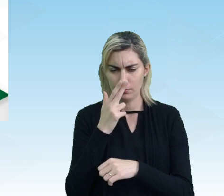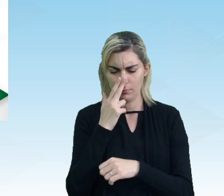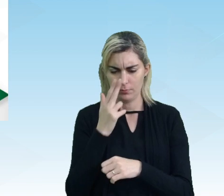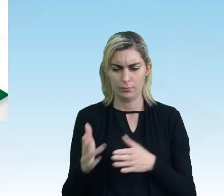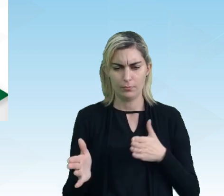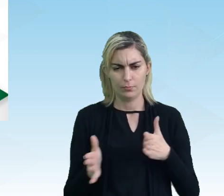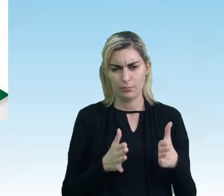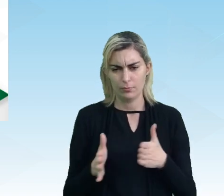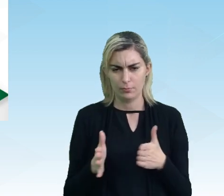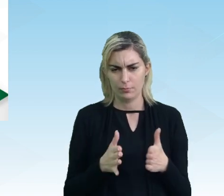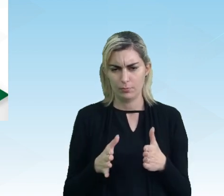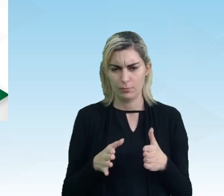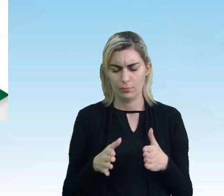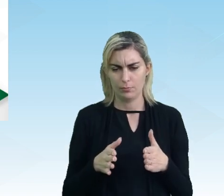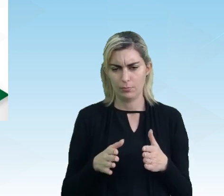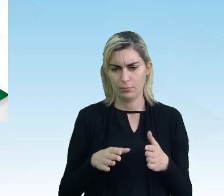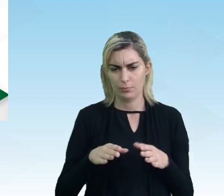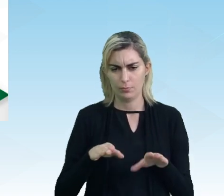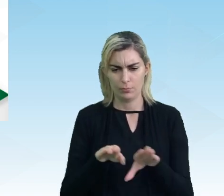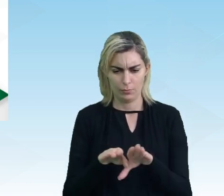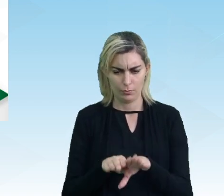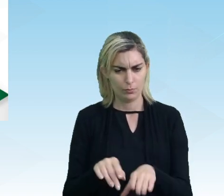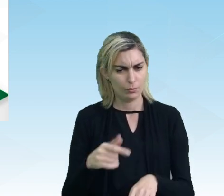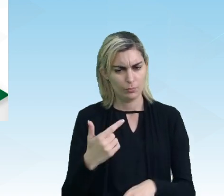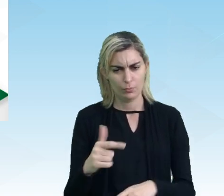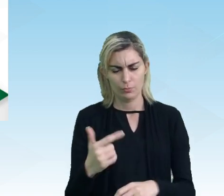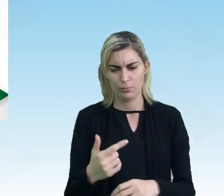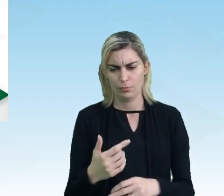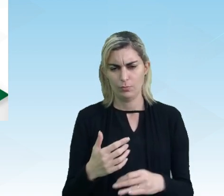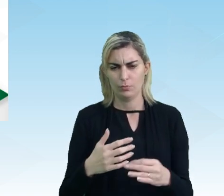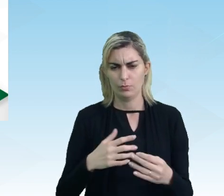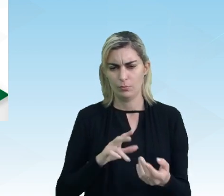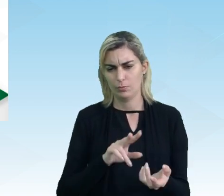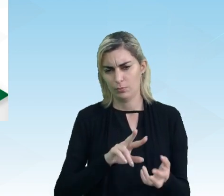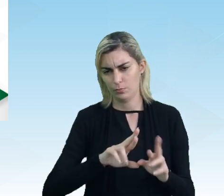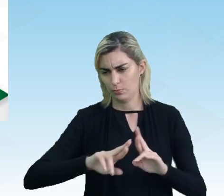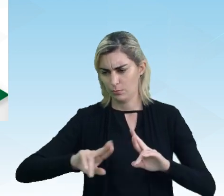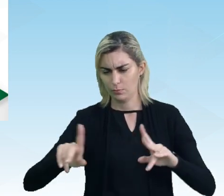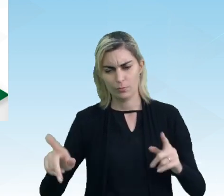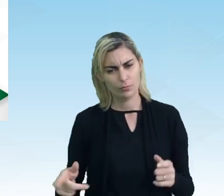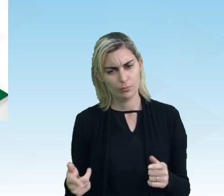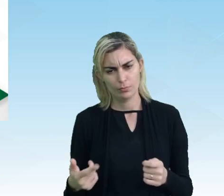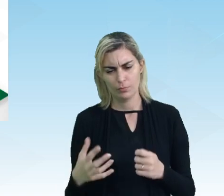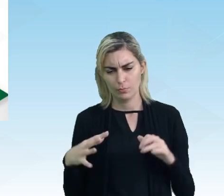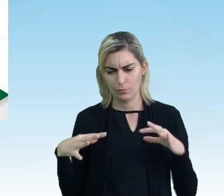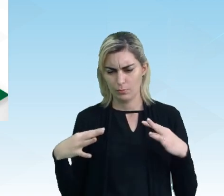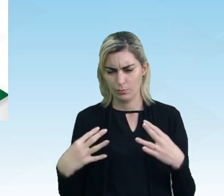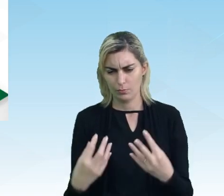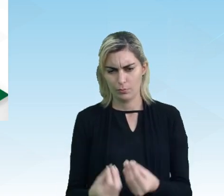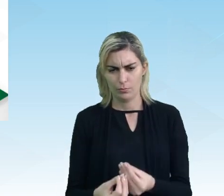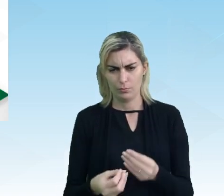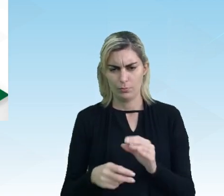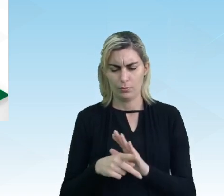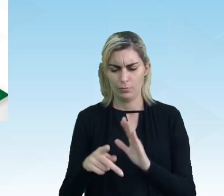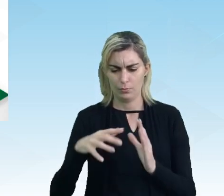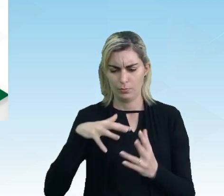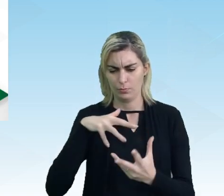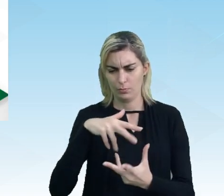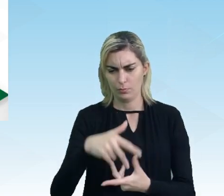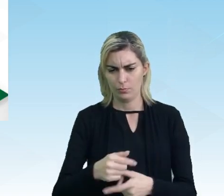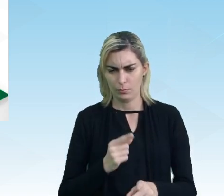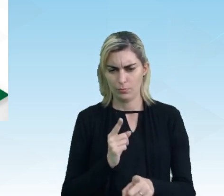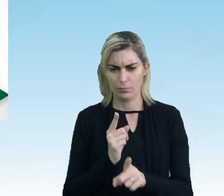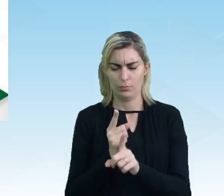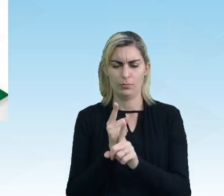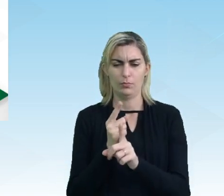maneira desigual e por muitas vezes contraditória, todas as partes do mundo vão se